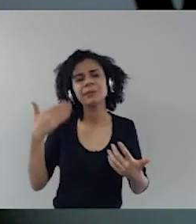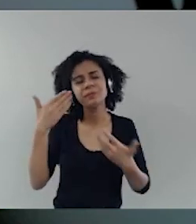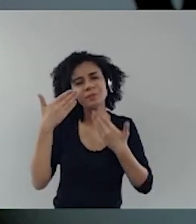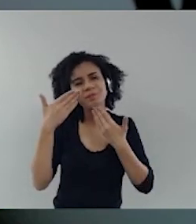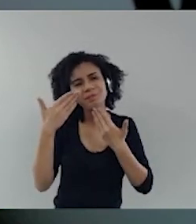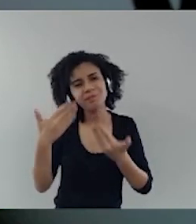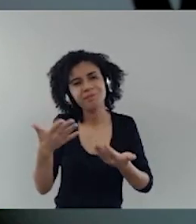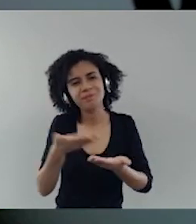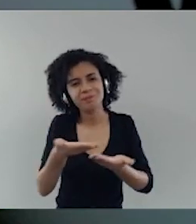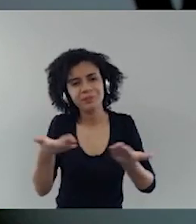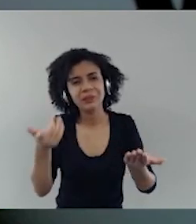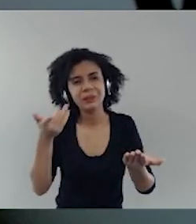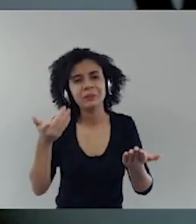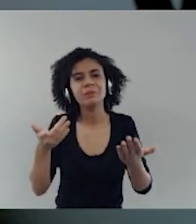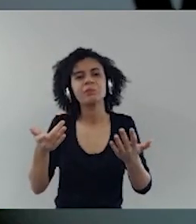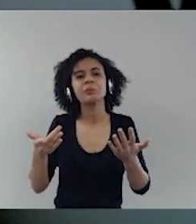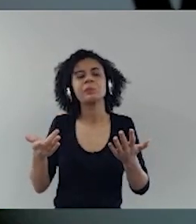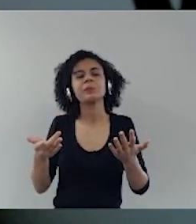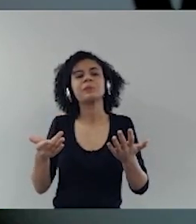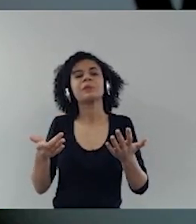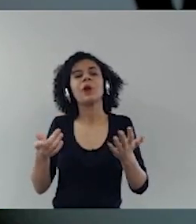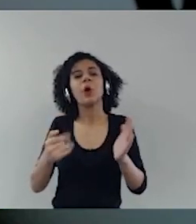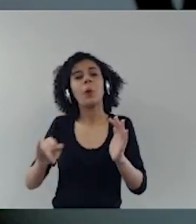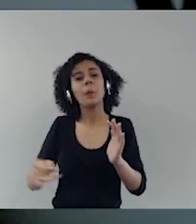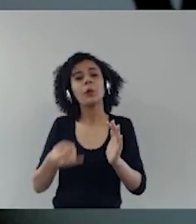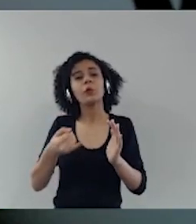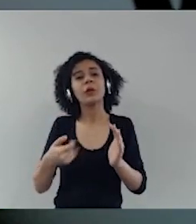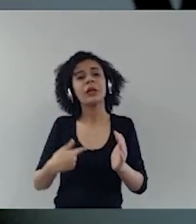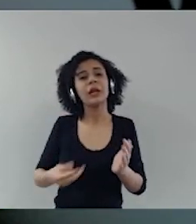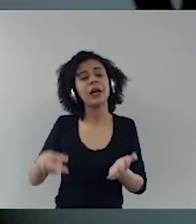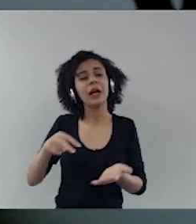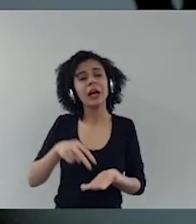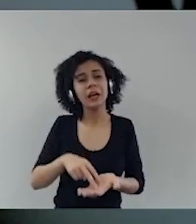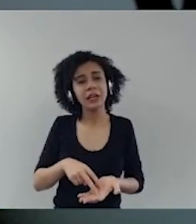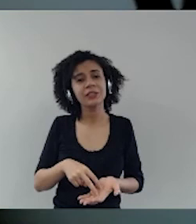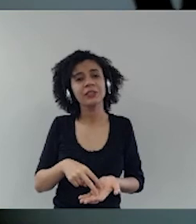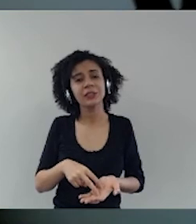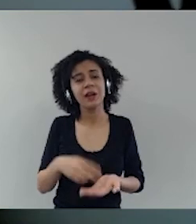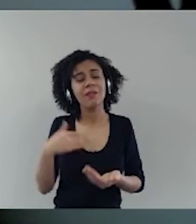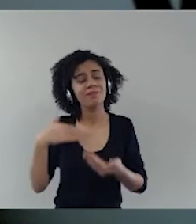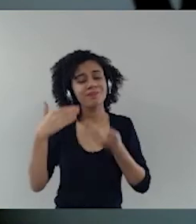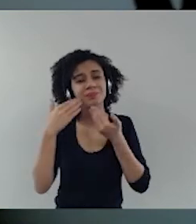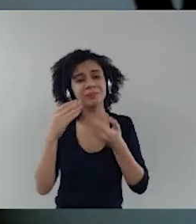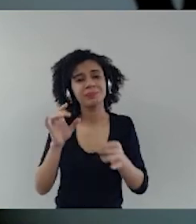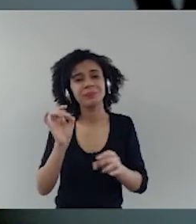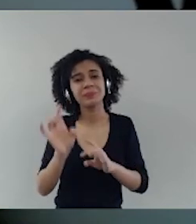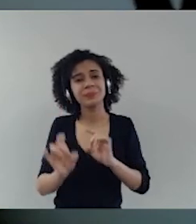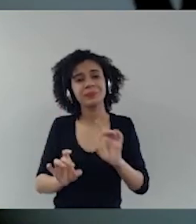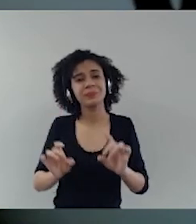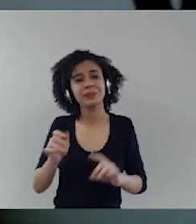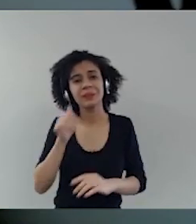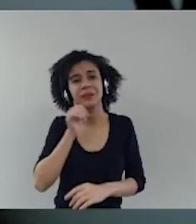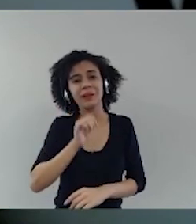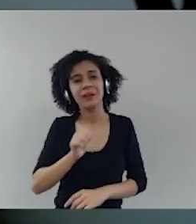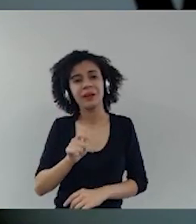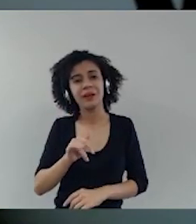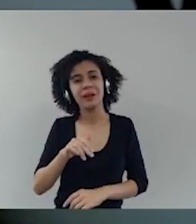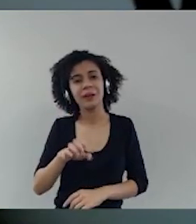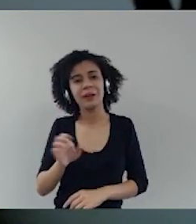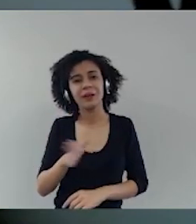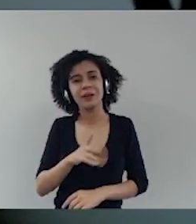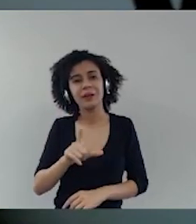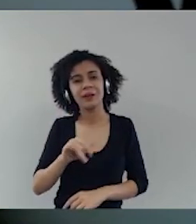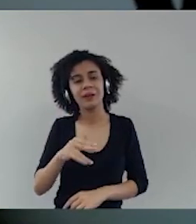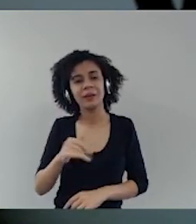agradecer a você, a Edés, a Daniela, a oportunidade, deixar um agradecimento muito especial a Aline, Lia,